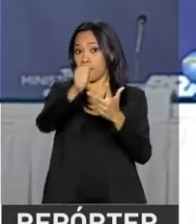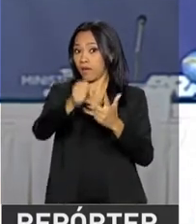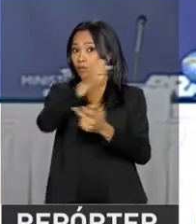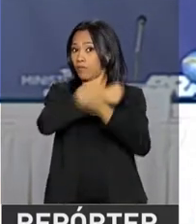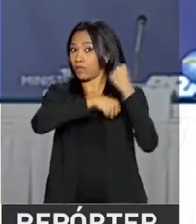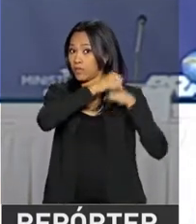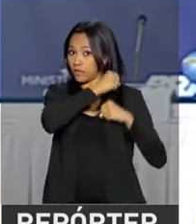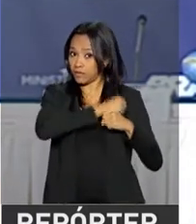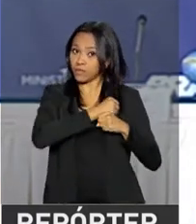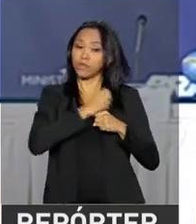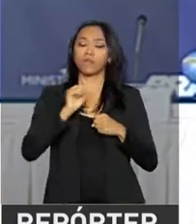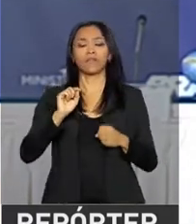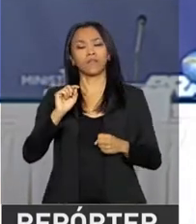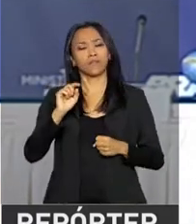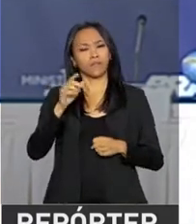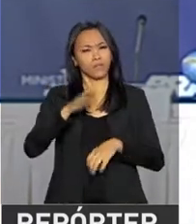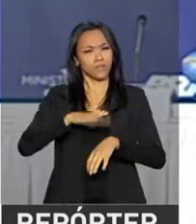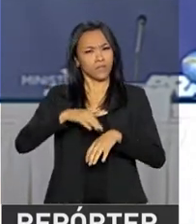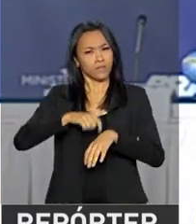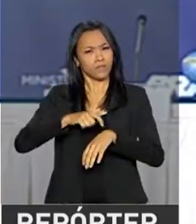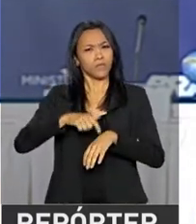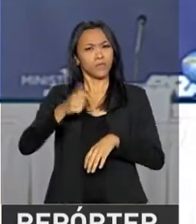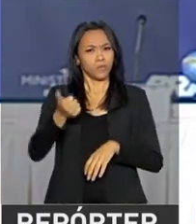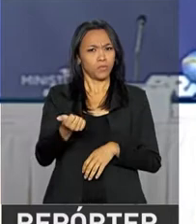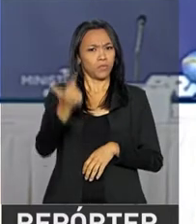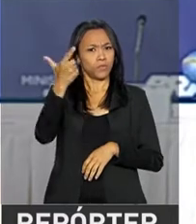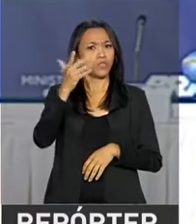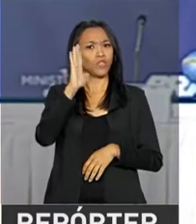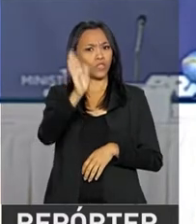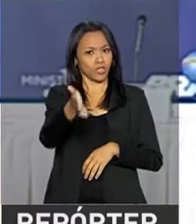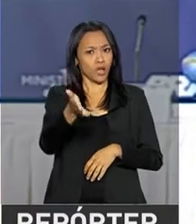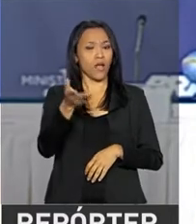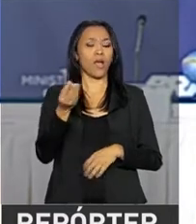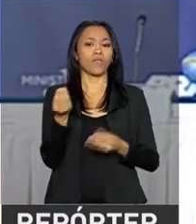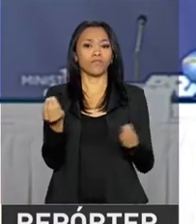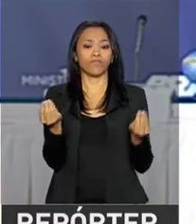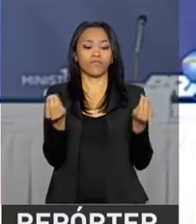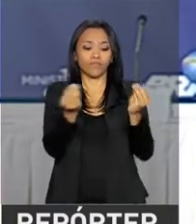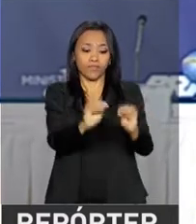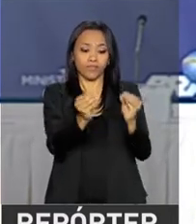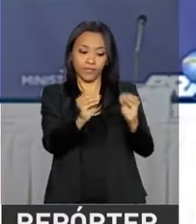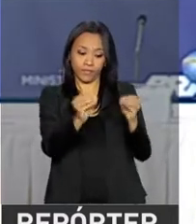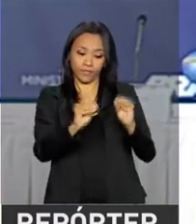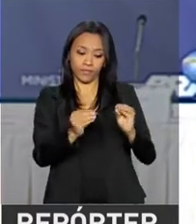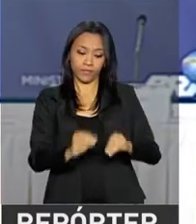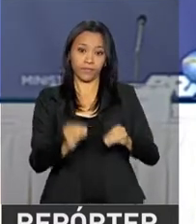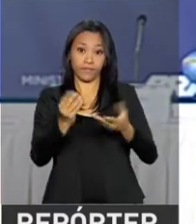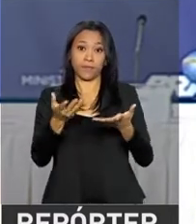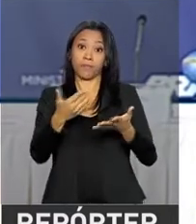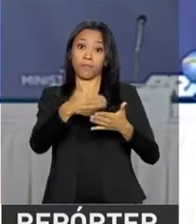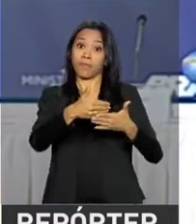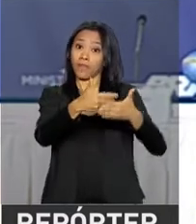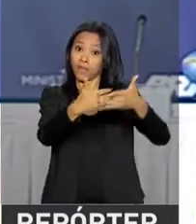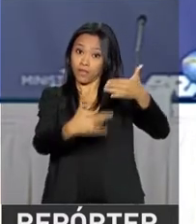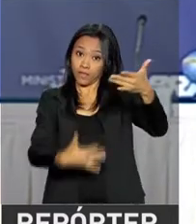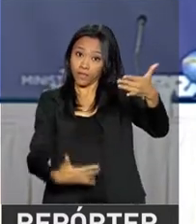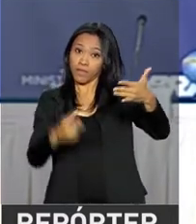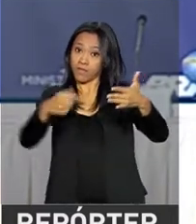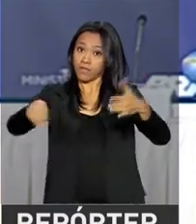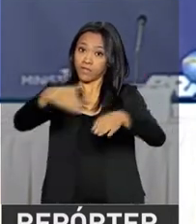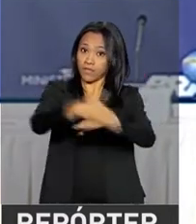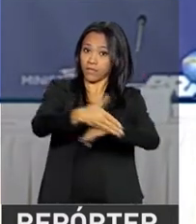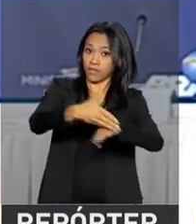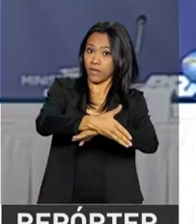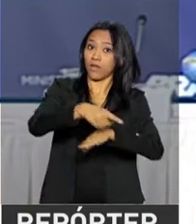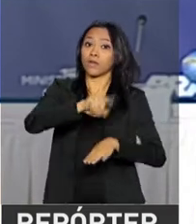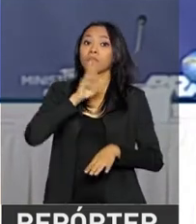dessa coletiva, por volta do meio-dia, já vai estar disponível o resultado individual na página do participante. Para acessar